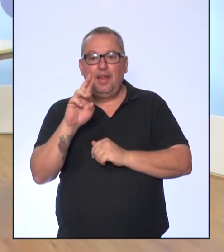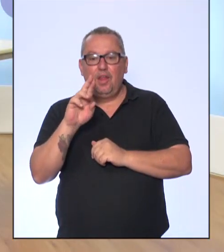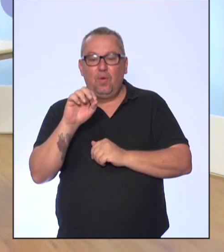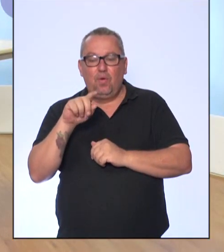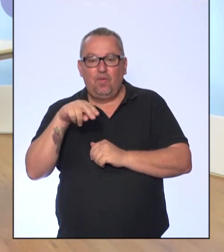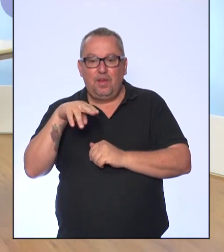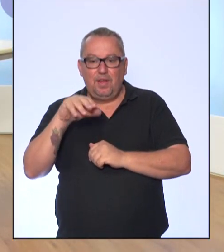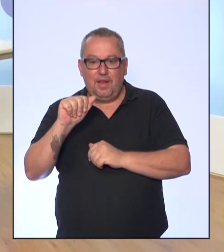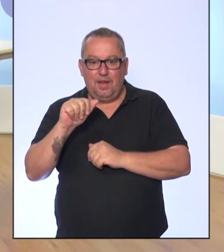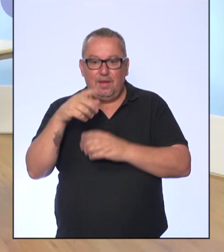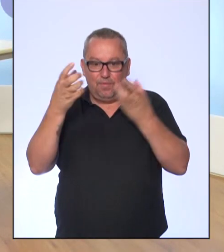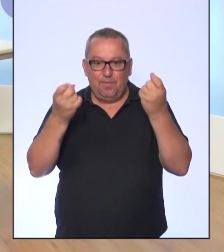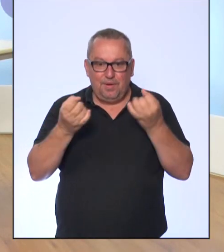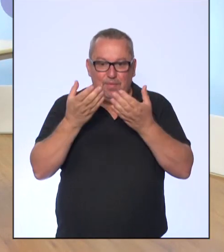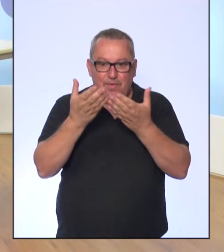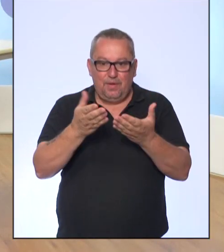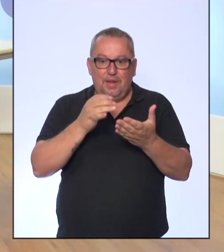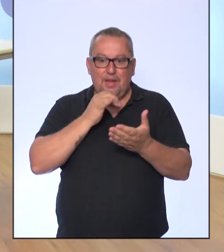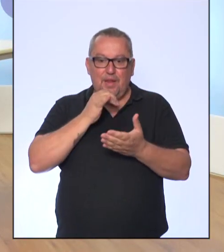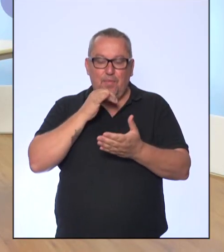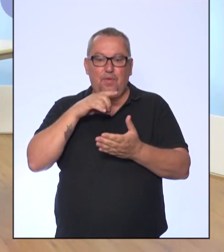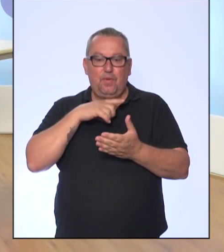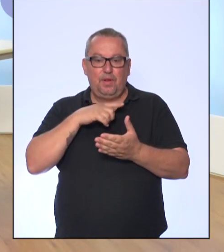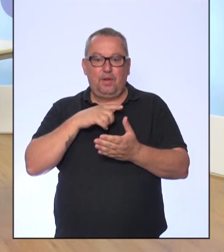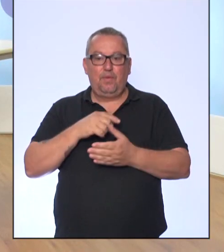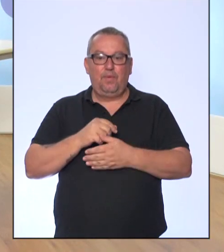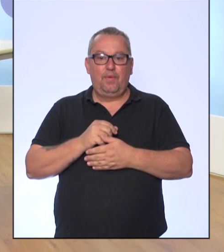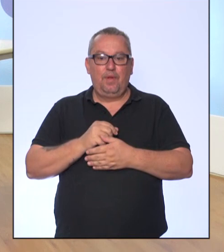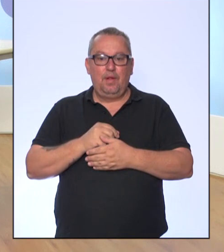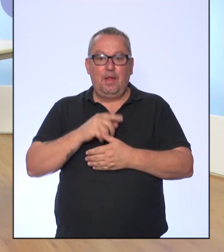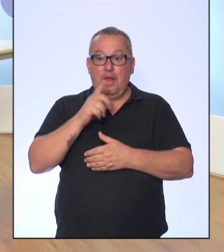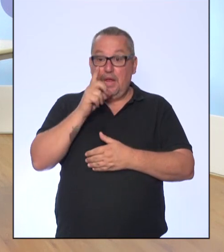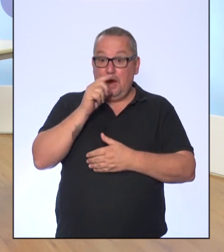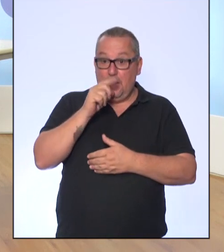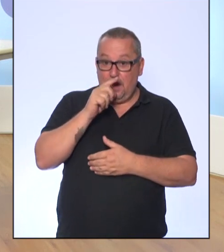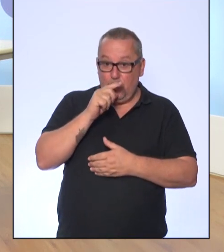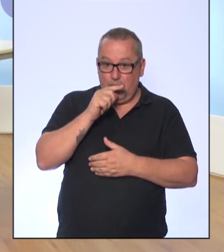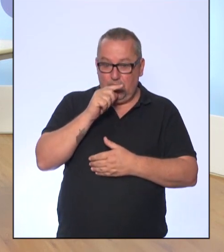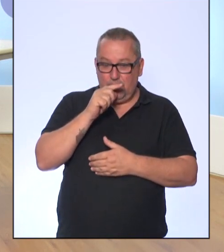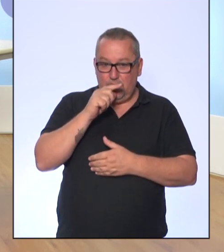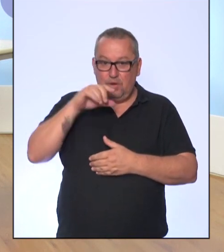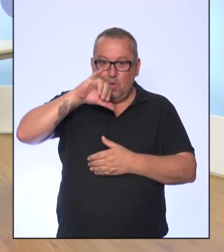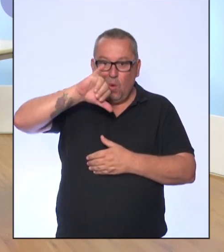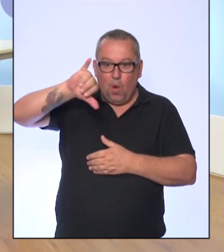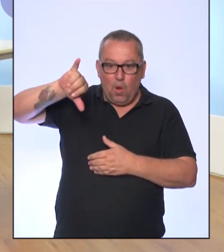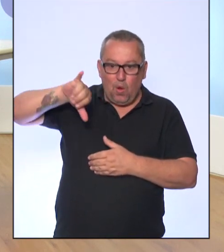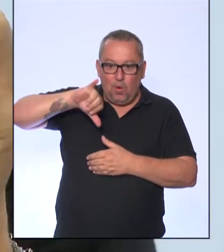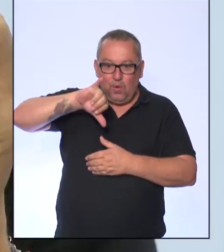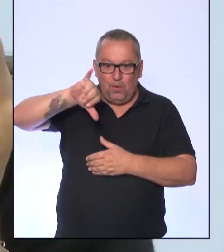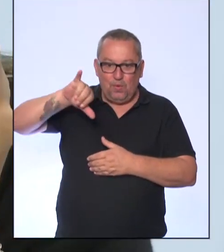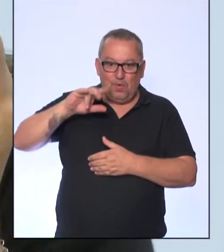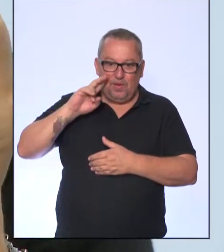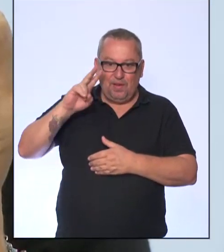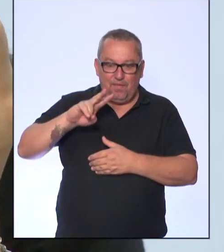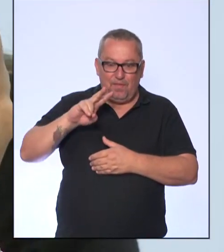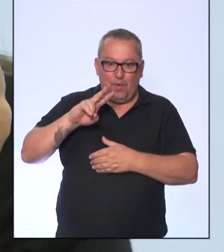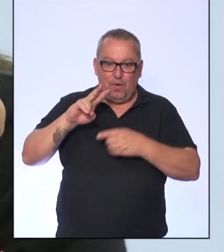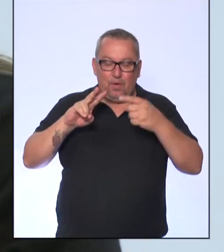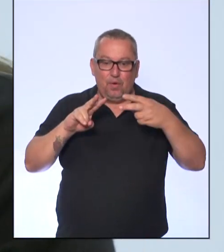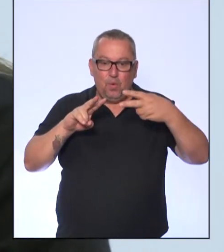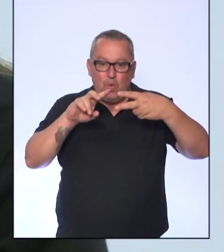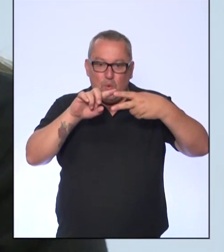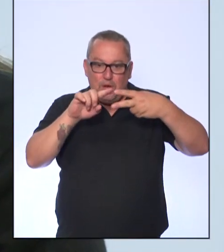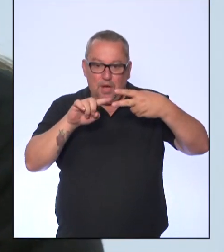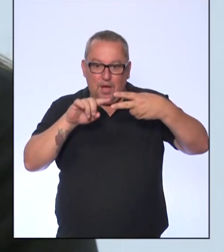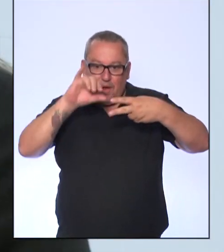que eu acabei de contar para vocês. Então, se a gente tem, que nem aqui, ó, a água e o óleo, a gente consegue ver claramente duas fases,